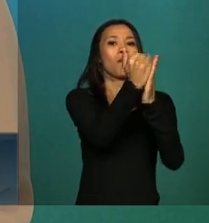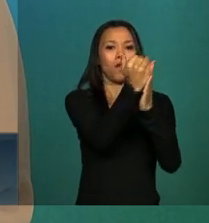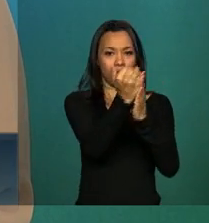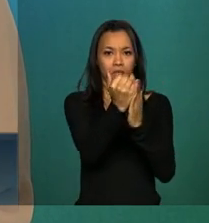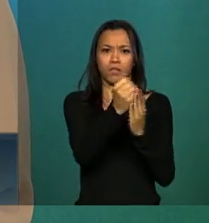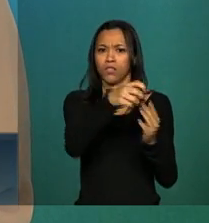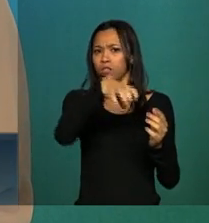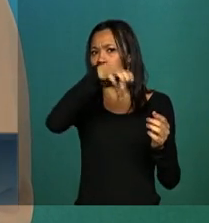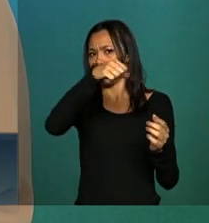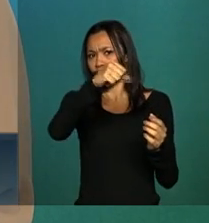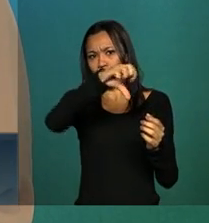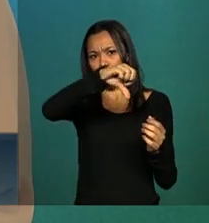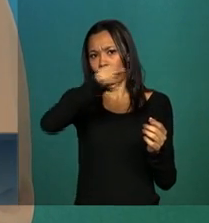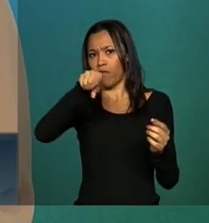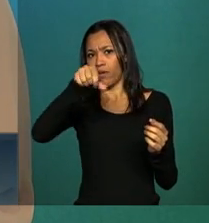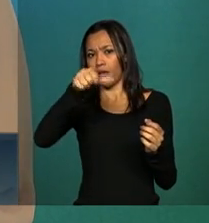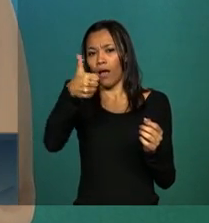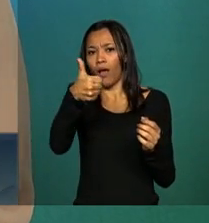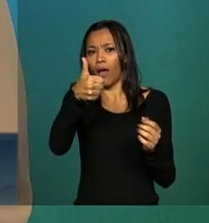10%.